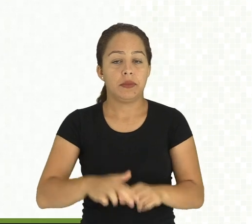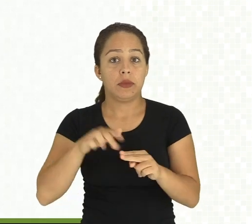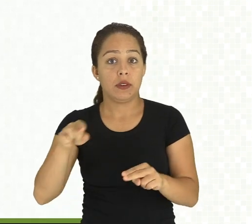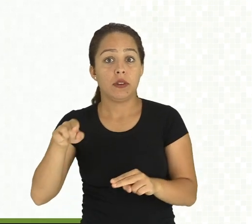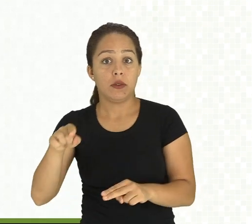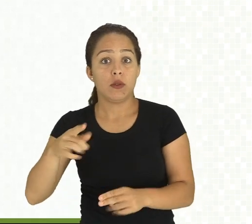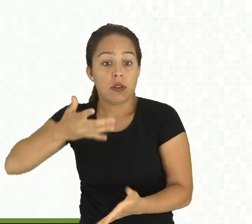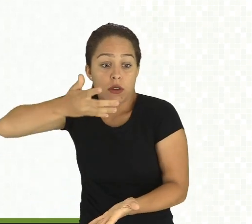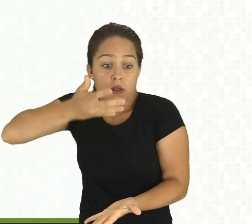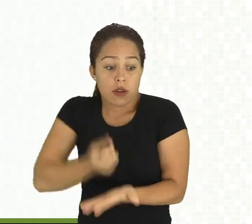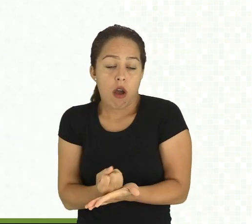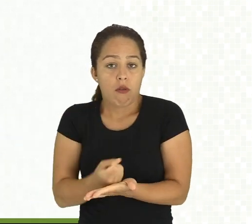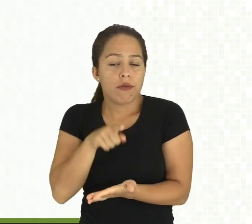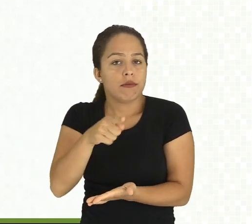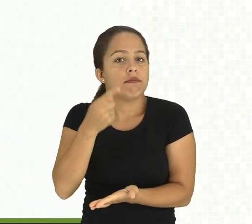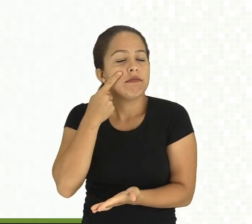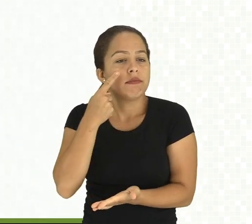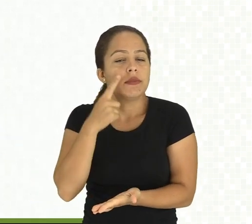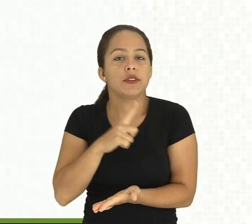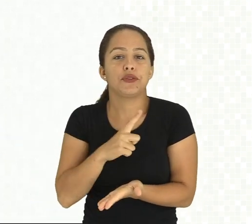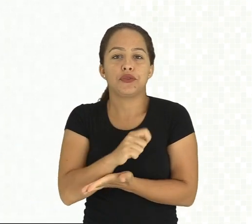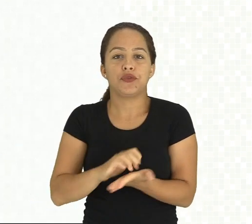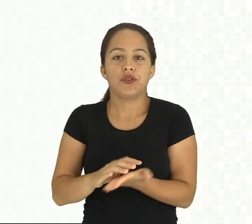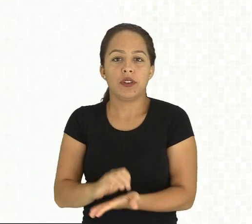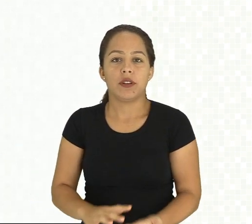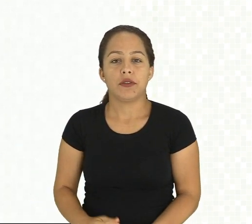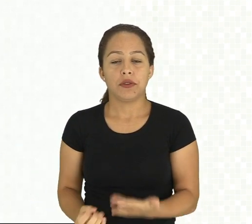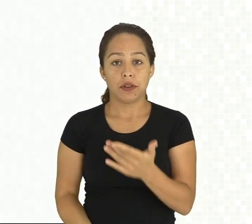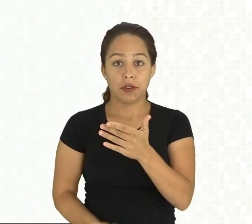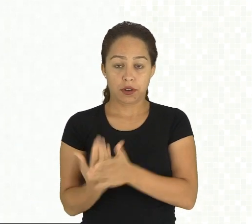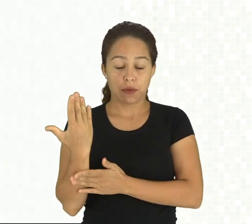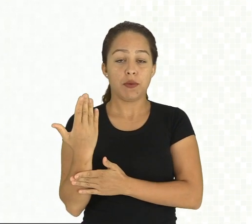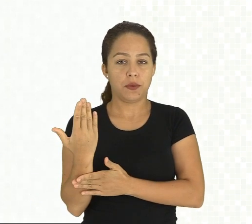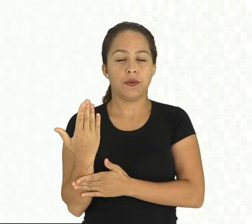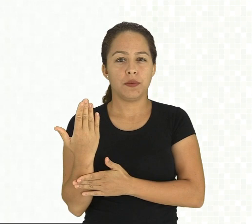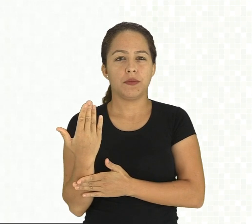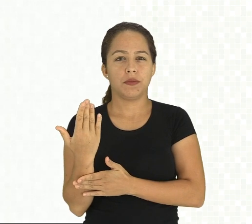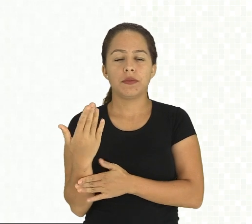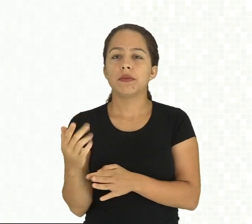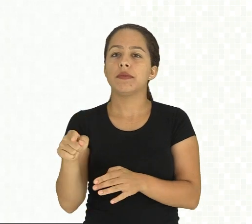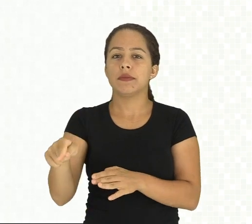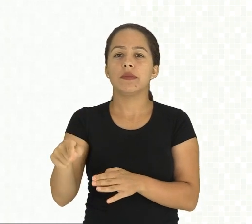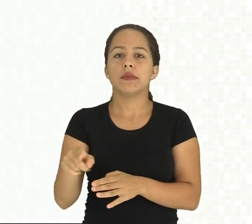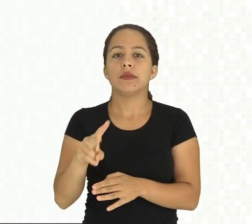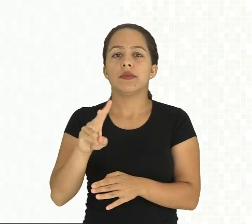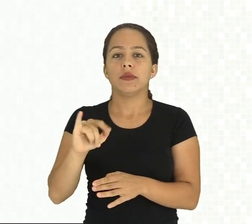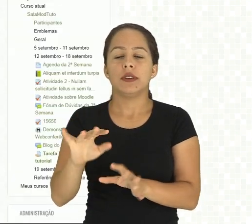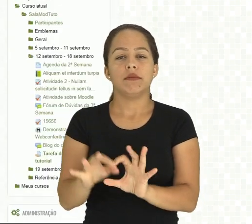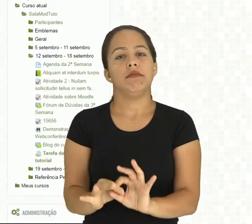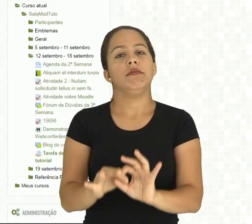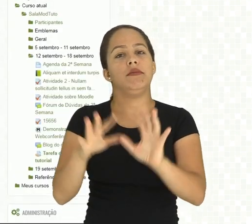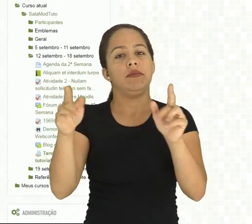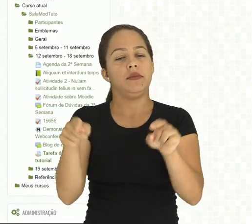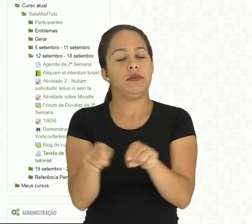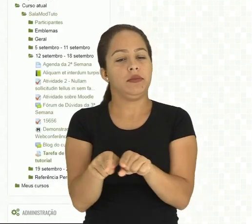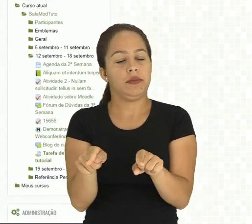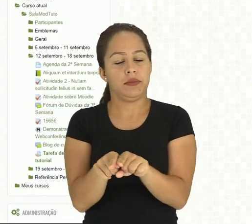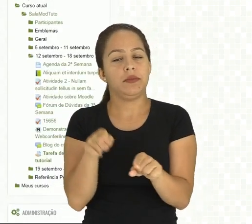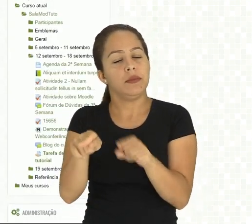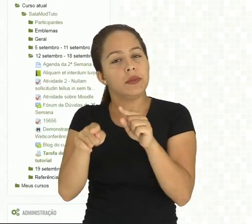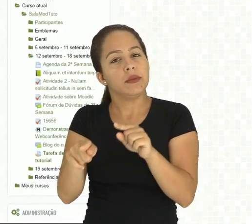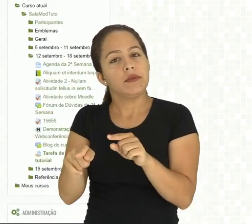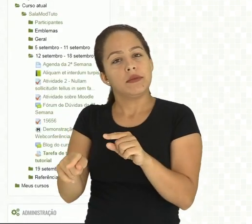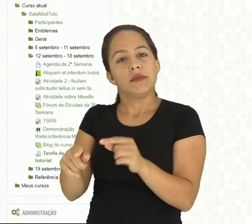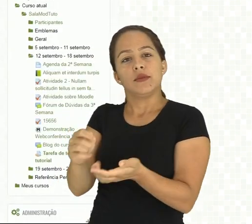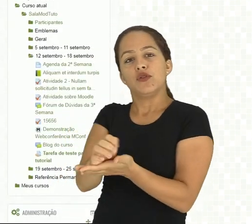salva você vai ver aqui a tarefa criada tá certo e ela vai estar disponível aqui